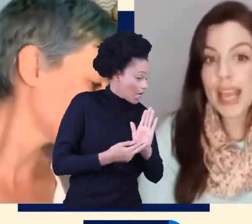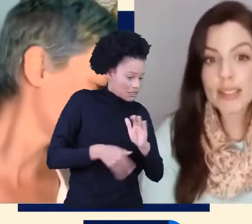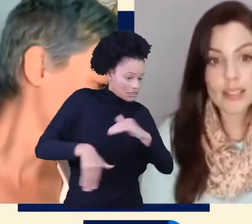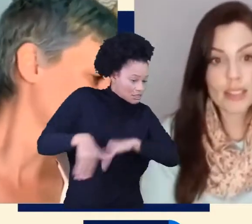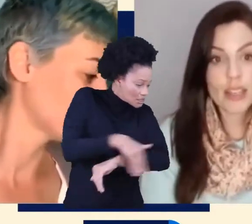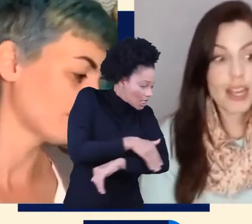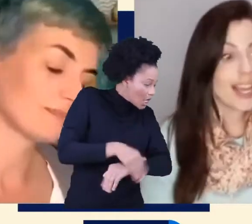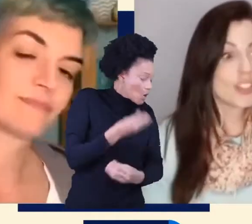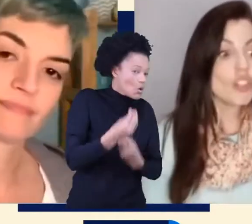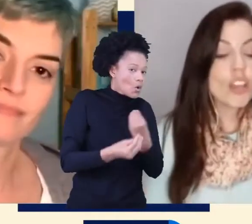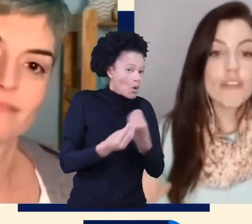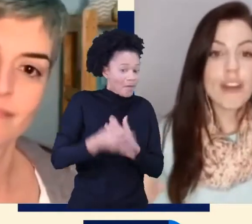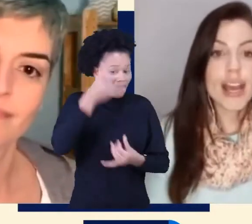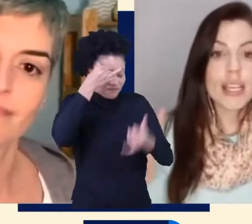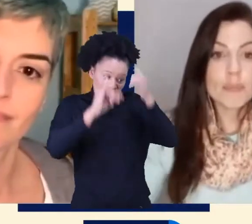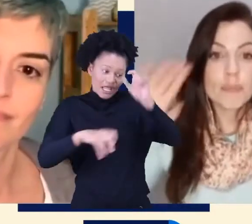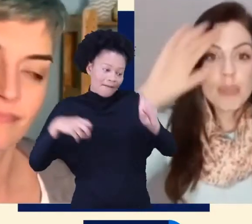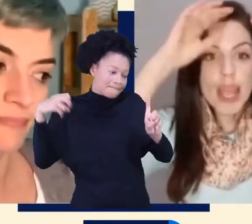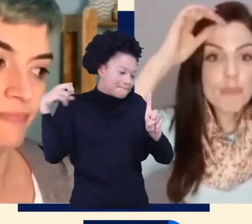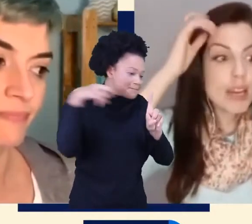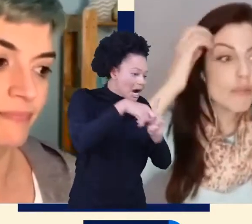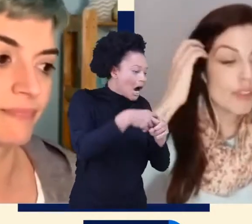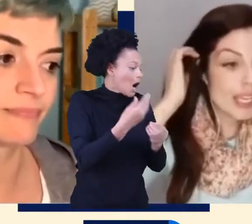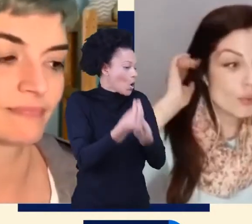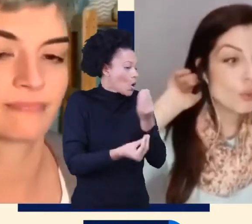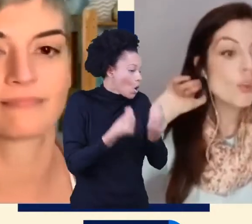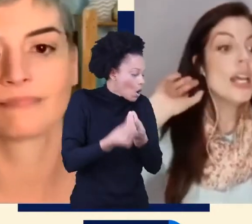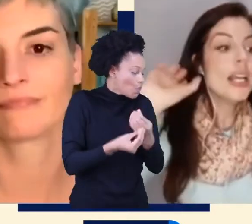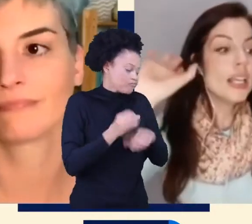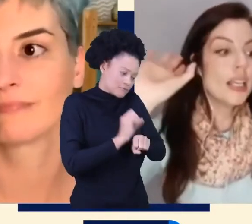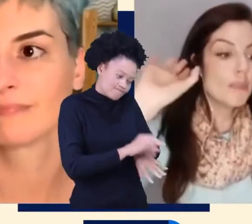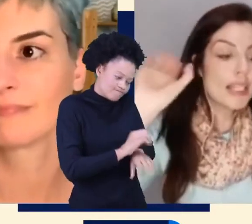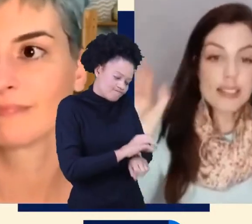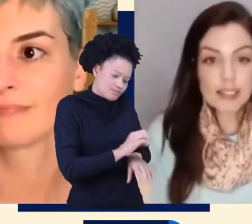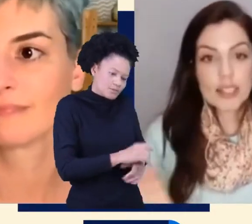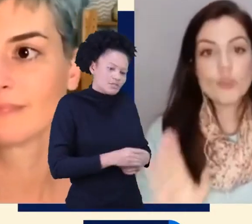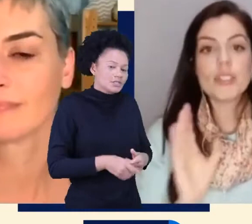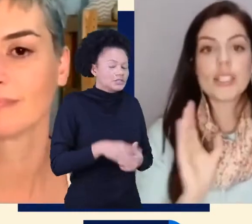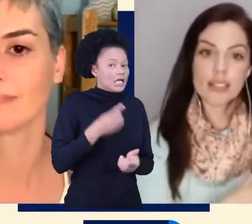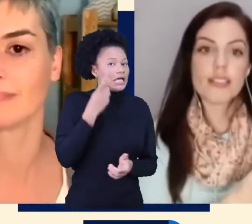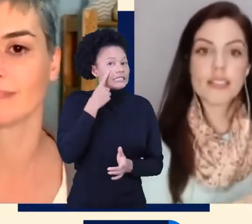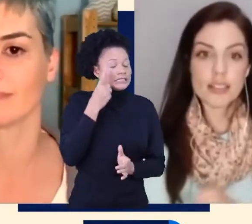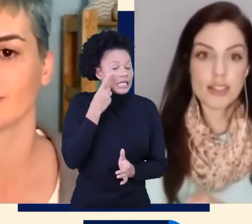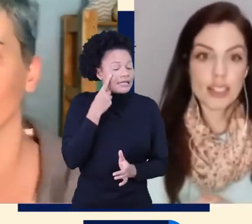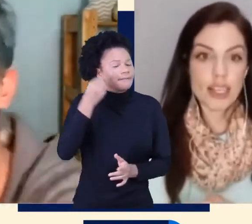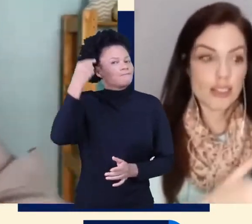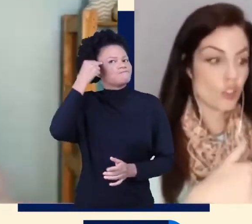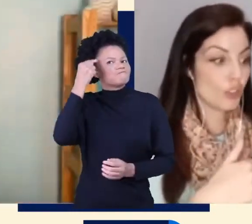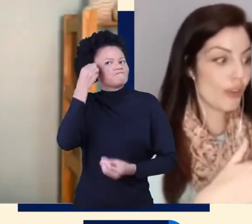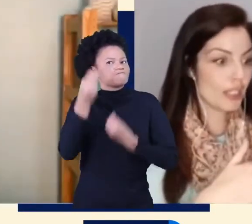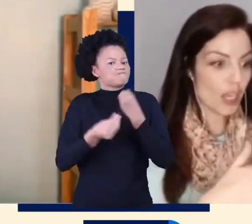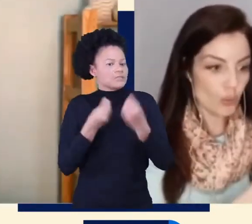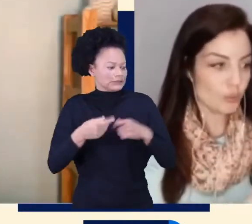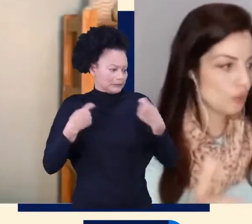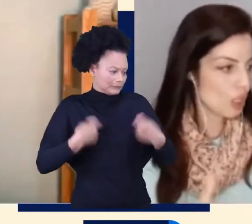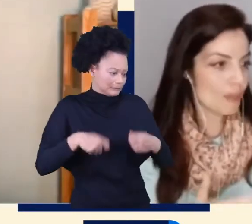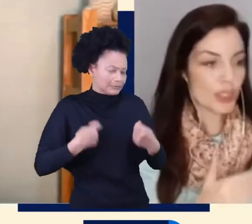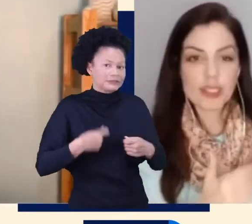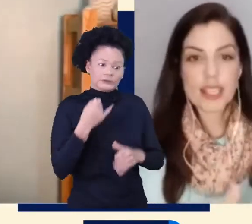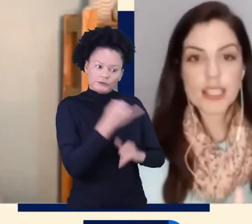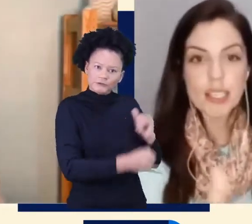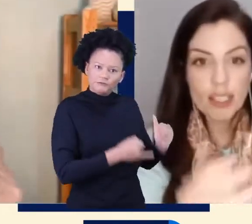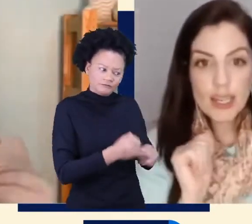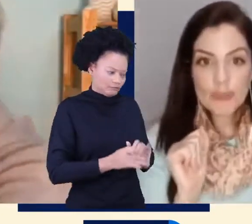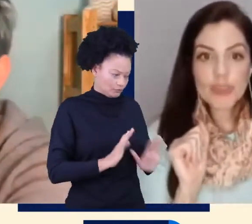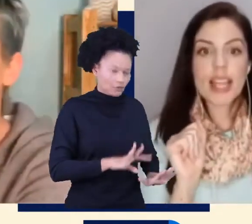como pedestre. A gente já vai prevendo e pensando nas necessidades da criança. A gente fala, não, um dia